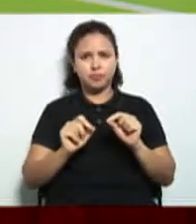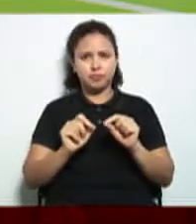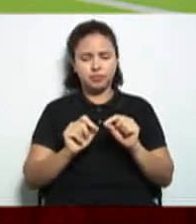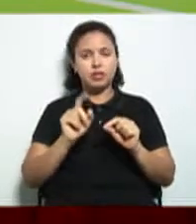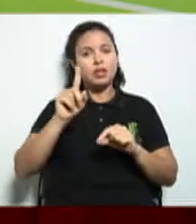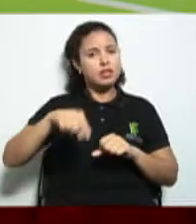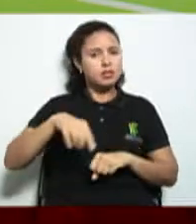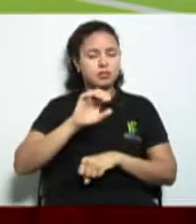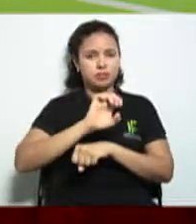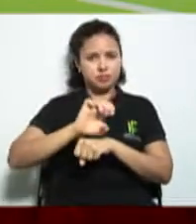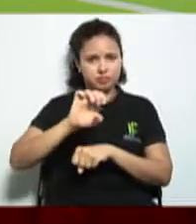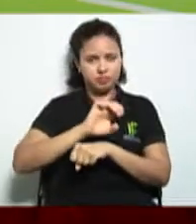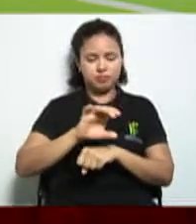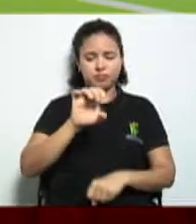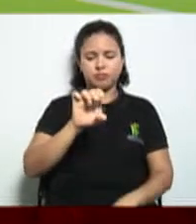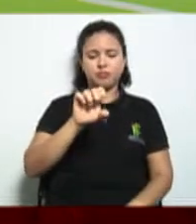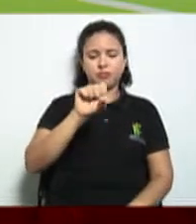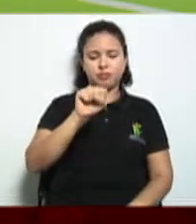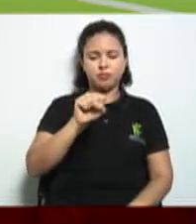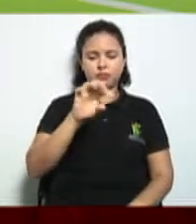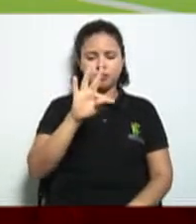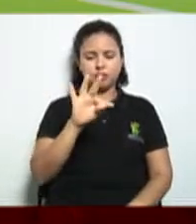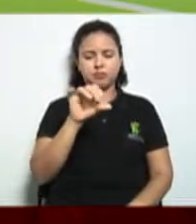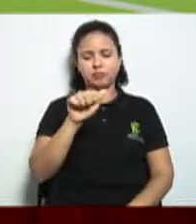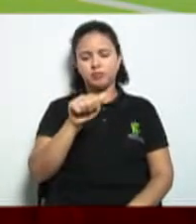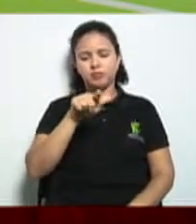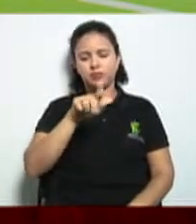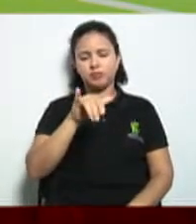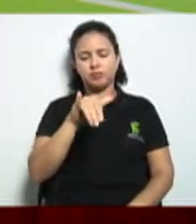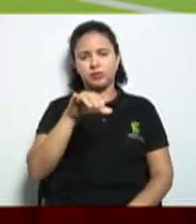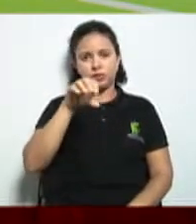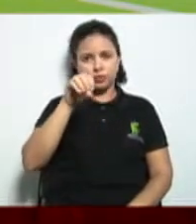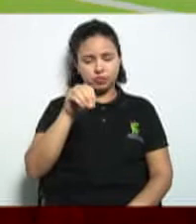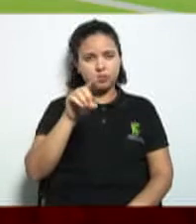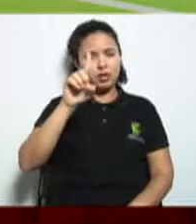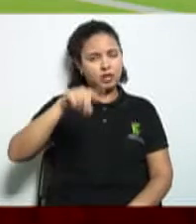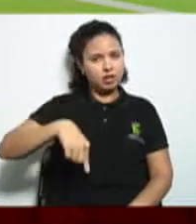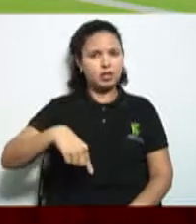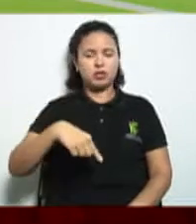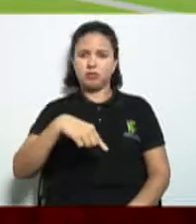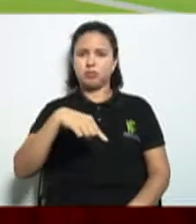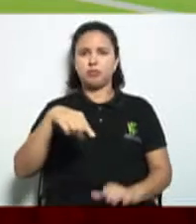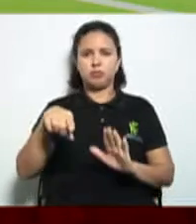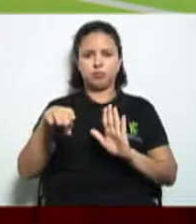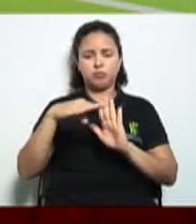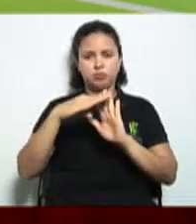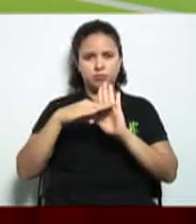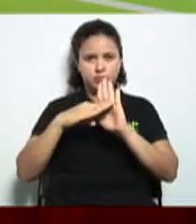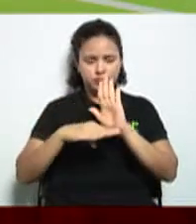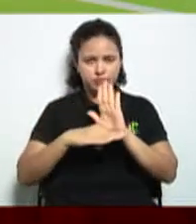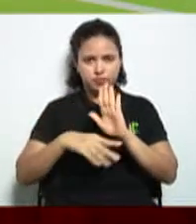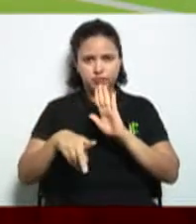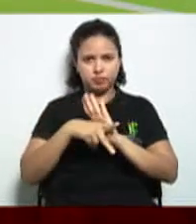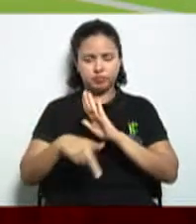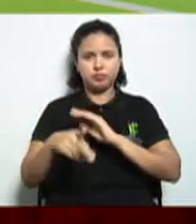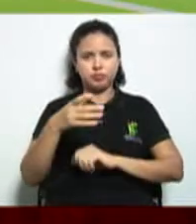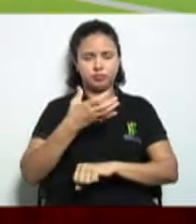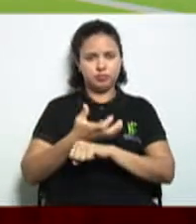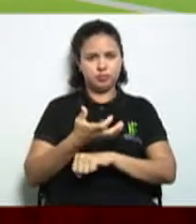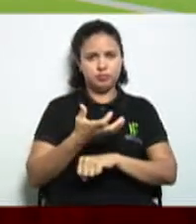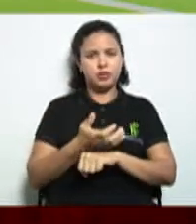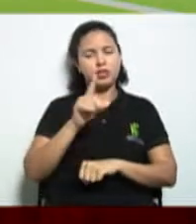Sobre o estágio. Né? O estágio é um dos nossos elementos da aula, um dos nossos elementos da disciplina. O estágio, ele é uma